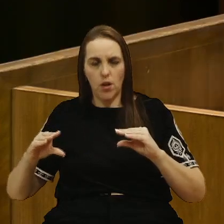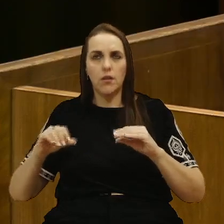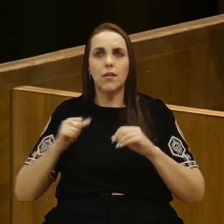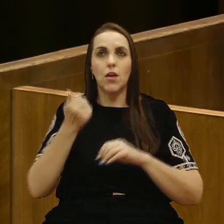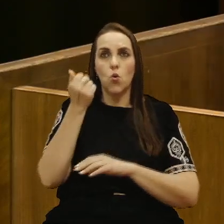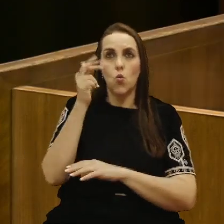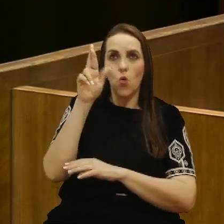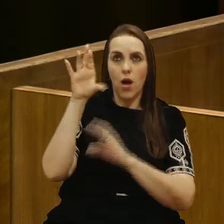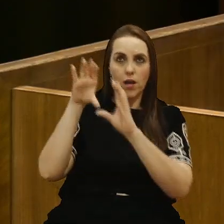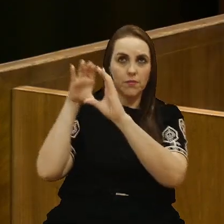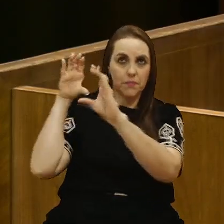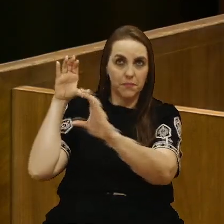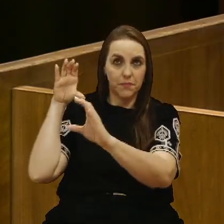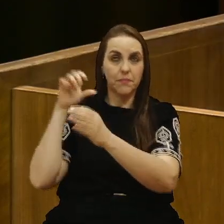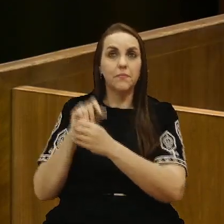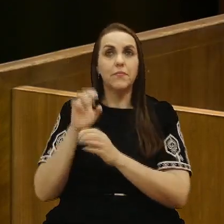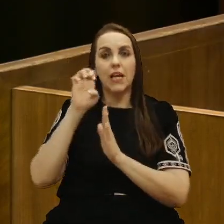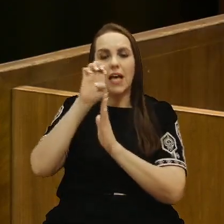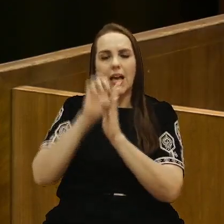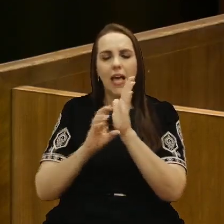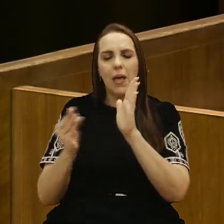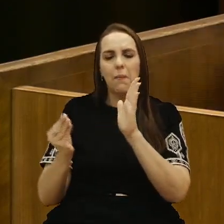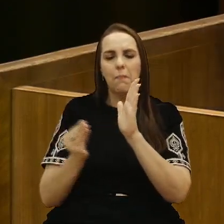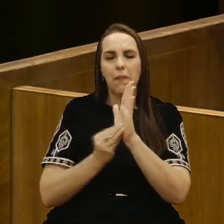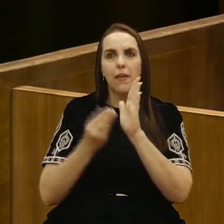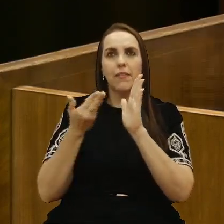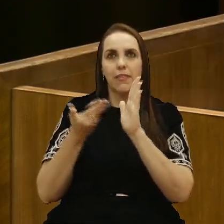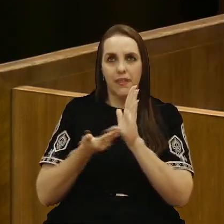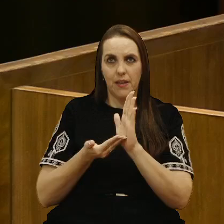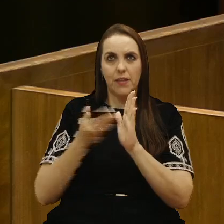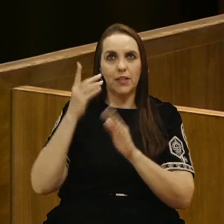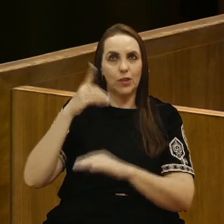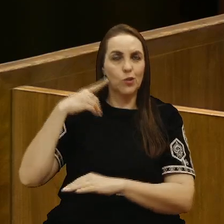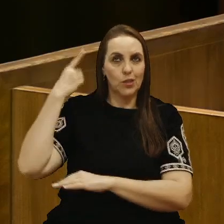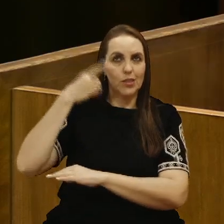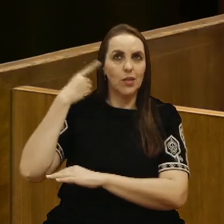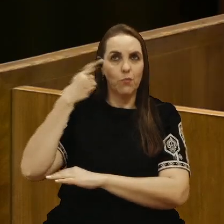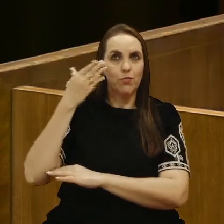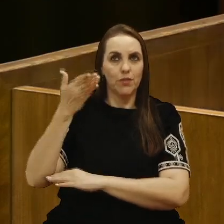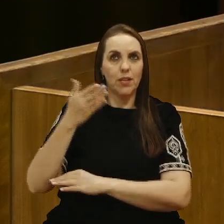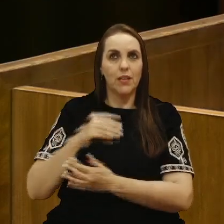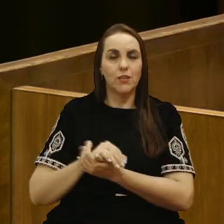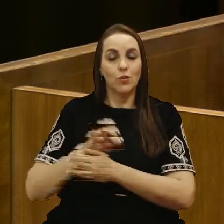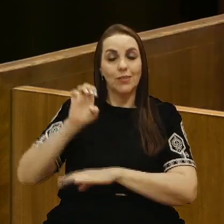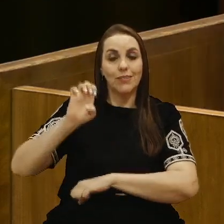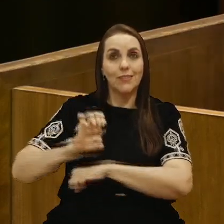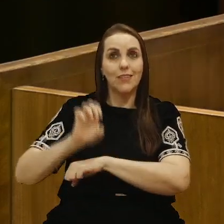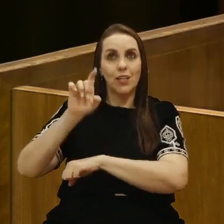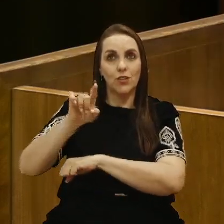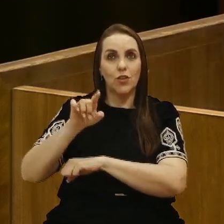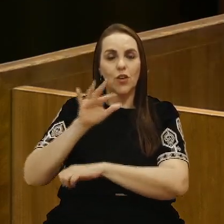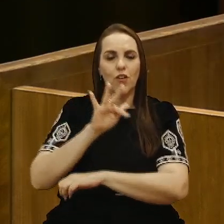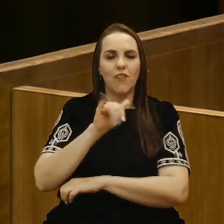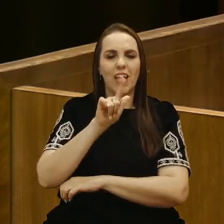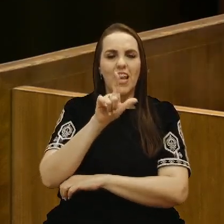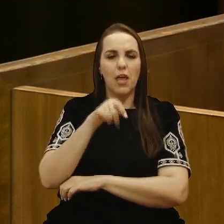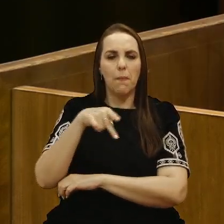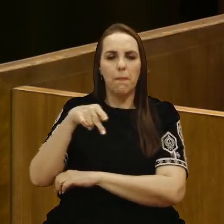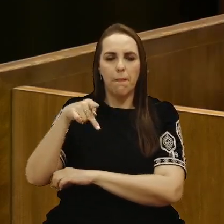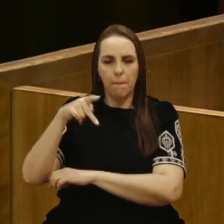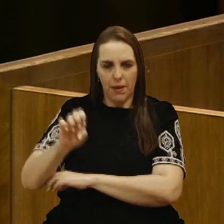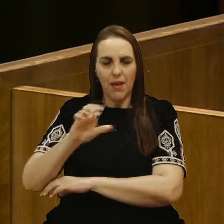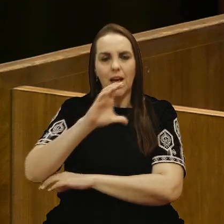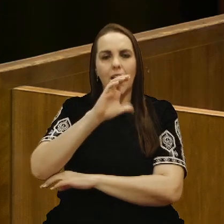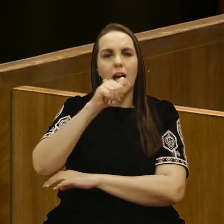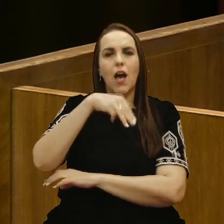ar-condicionado vieram através da emenda do deputado estadual Felipe Camozato,